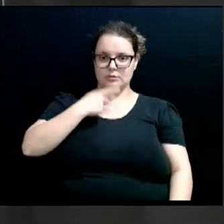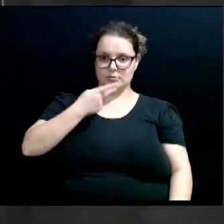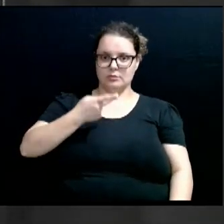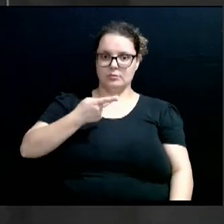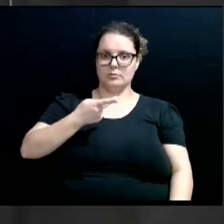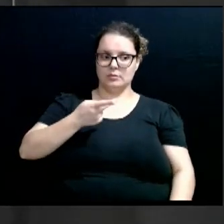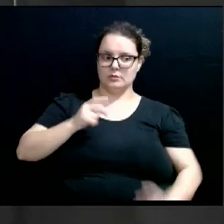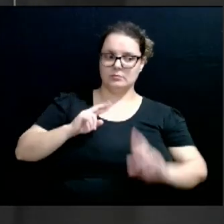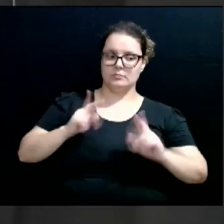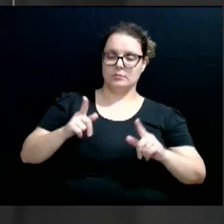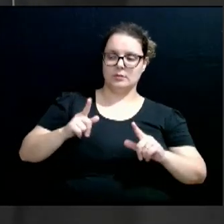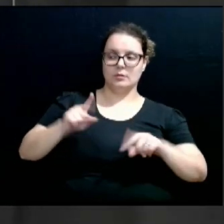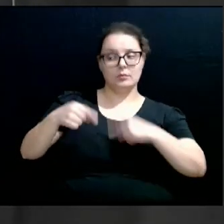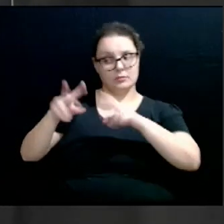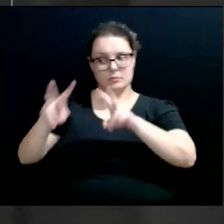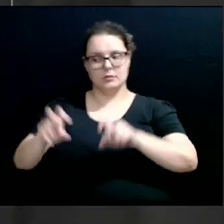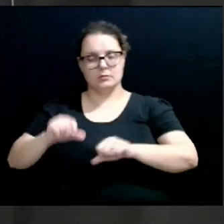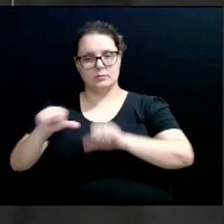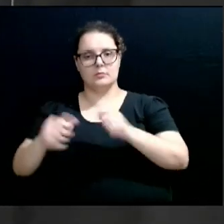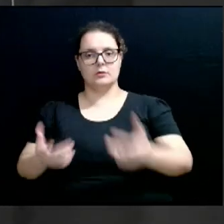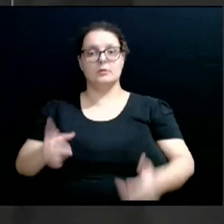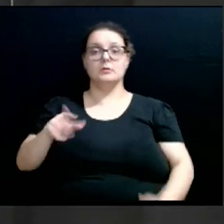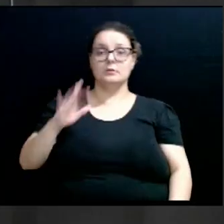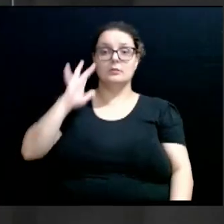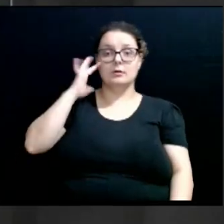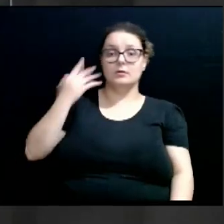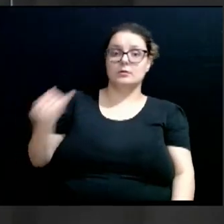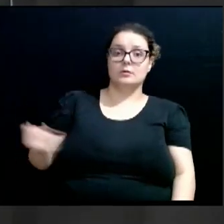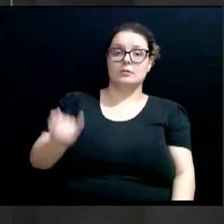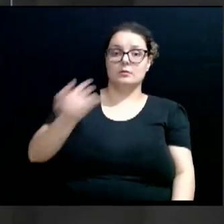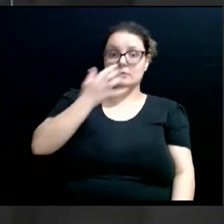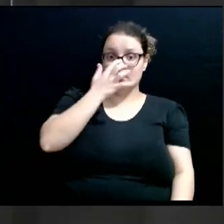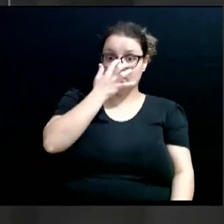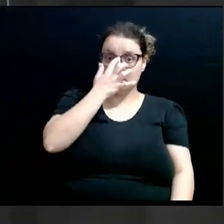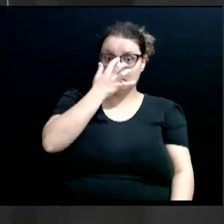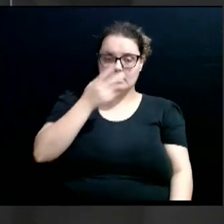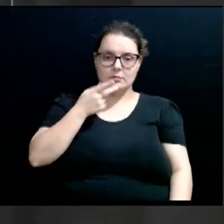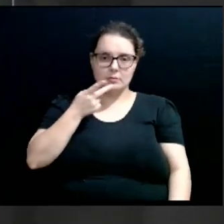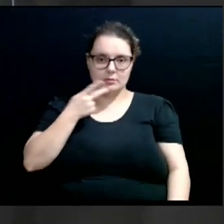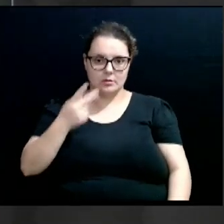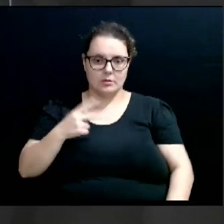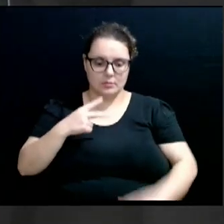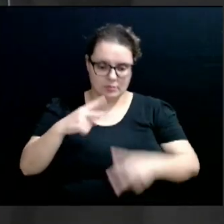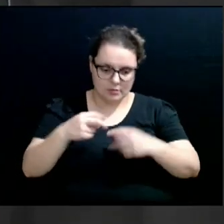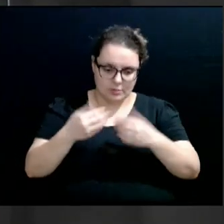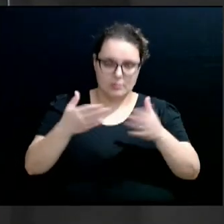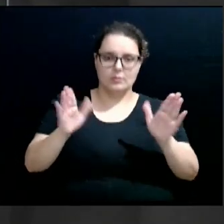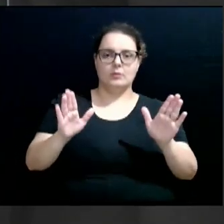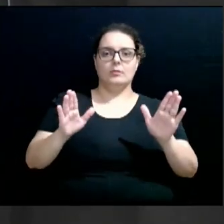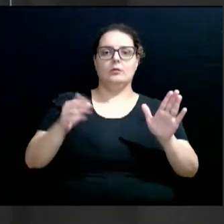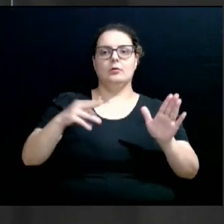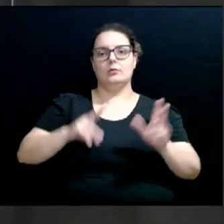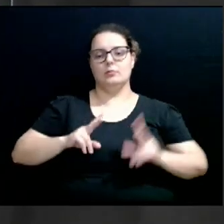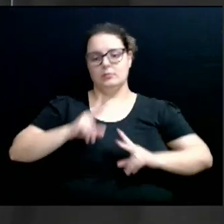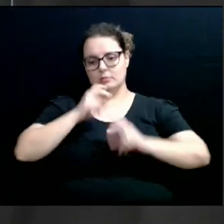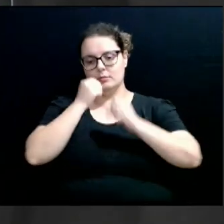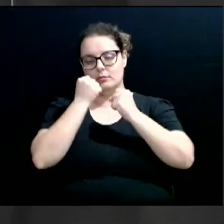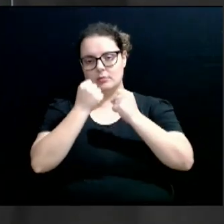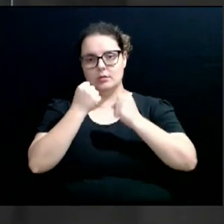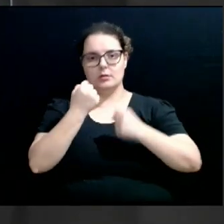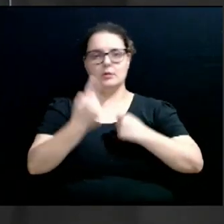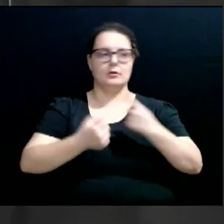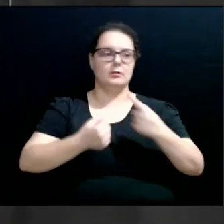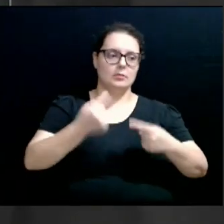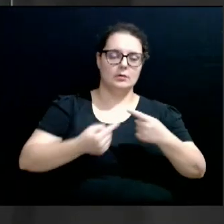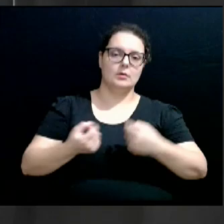Então, acho que isso é muito importante. Ou eu falo, a gente inaugura, ou a gente intensifica alguns debates que são importantes, alguns olhares também,